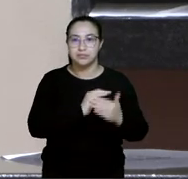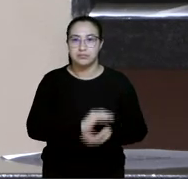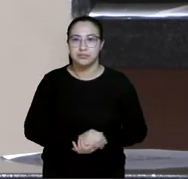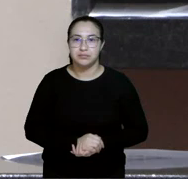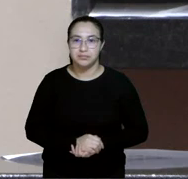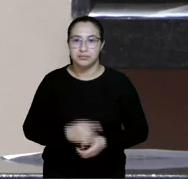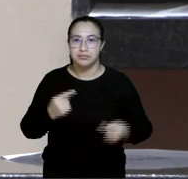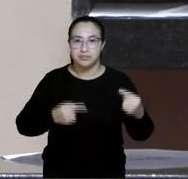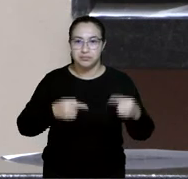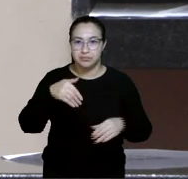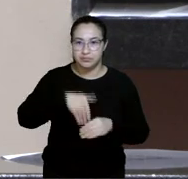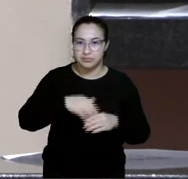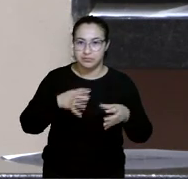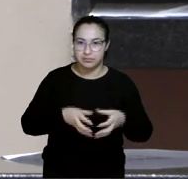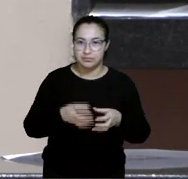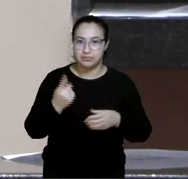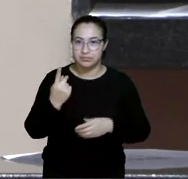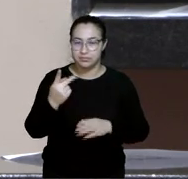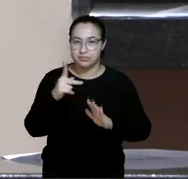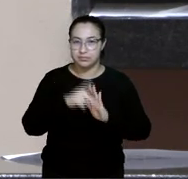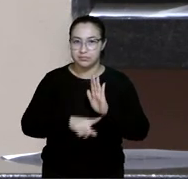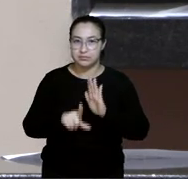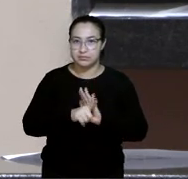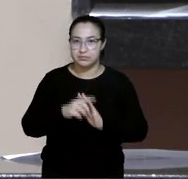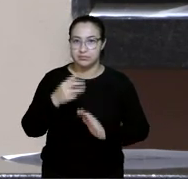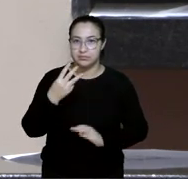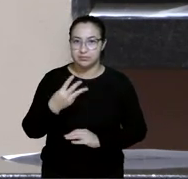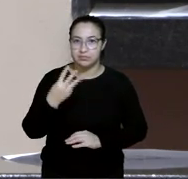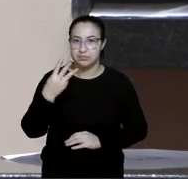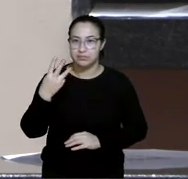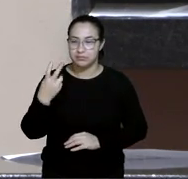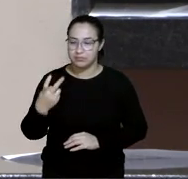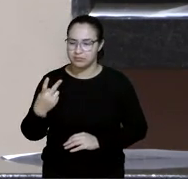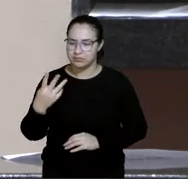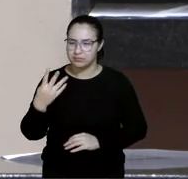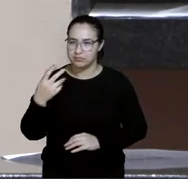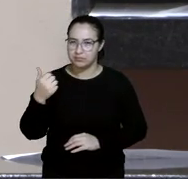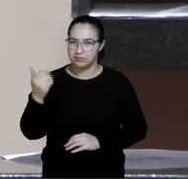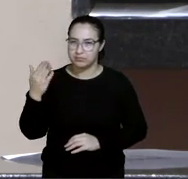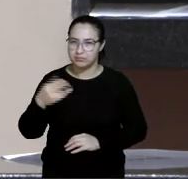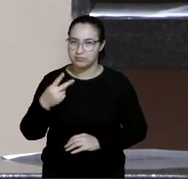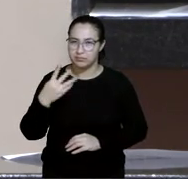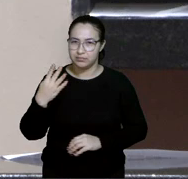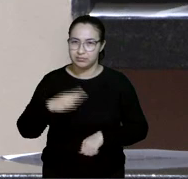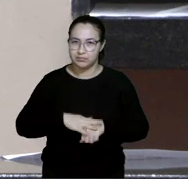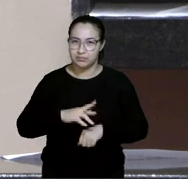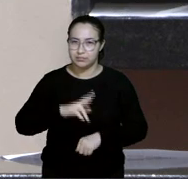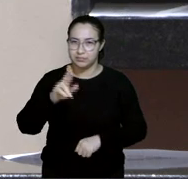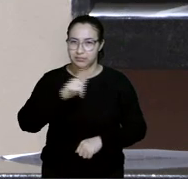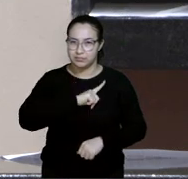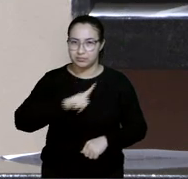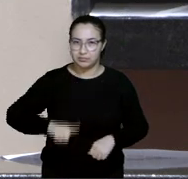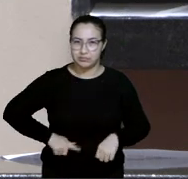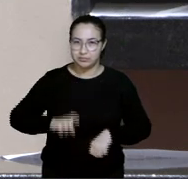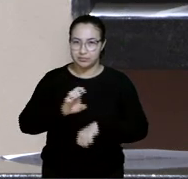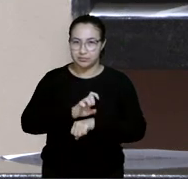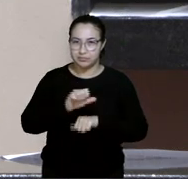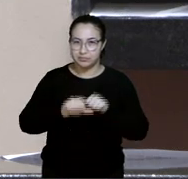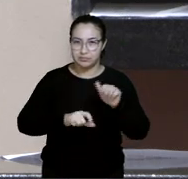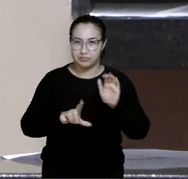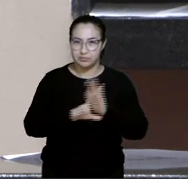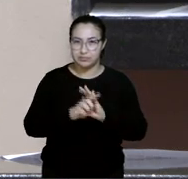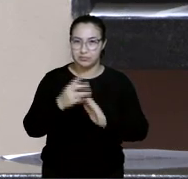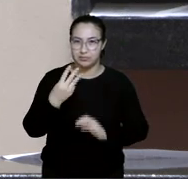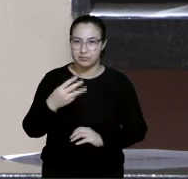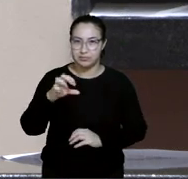unanimidade, discussão e votação em turno único do projeto de lei 342/2024, autor governador do Estado, altera a lei